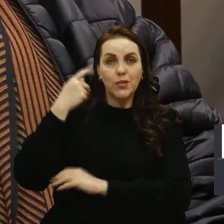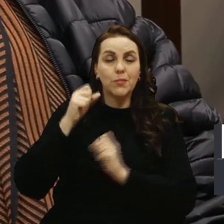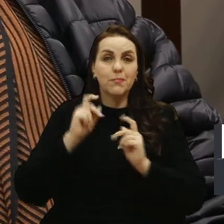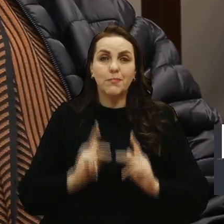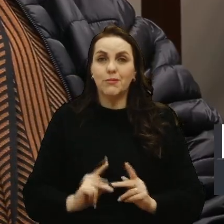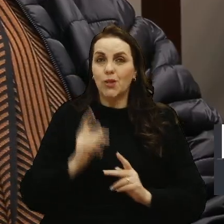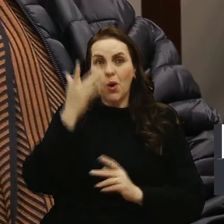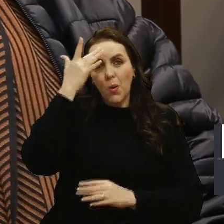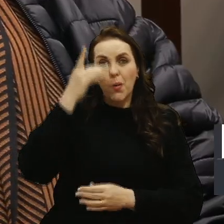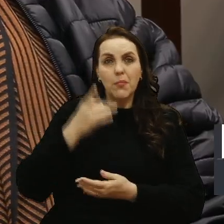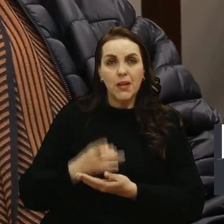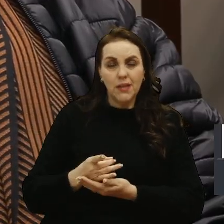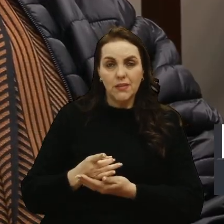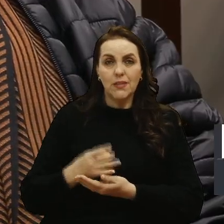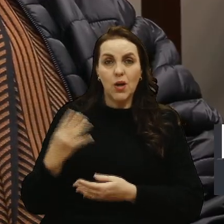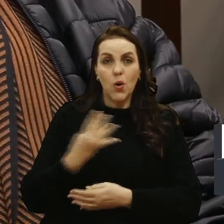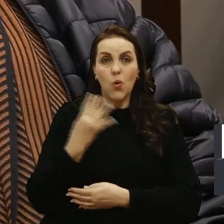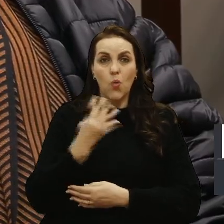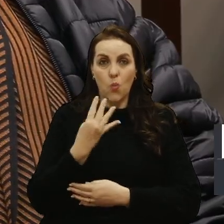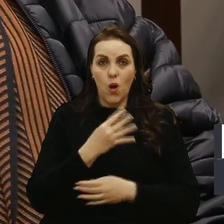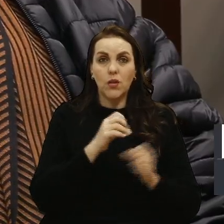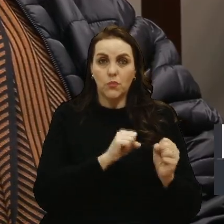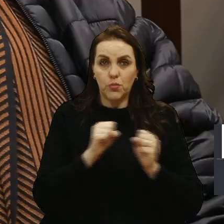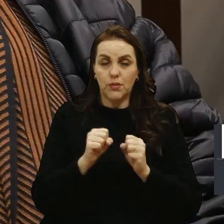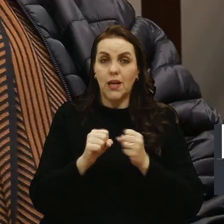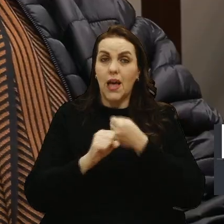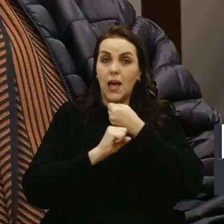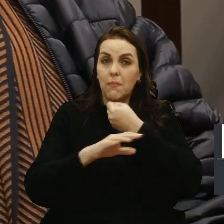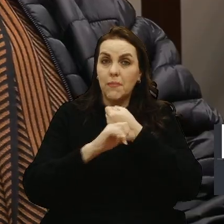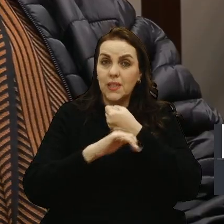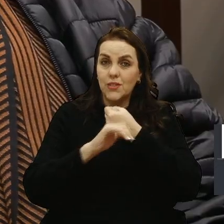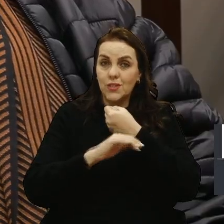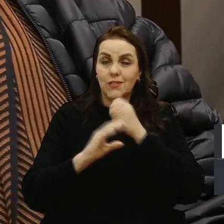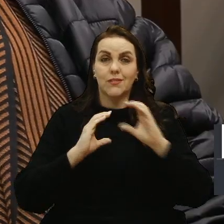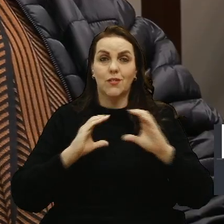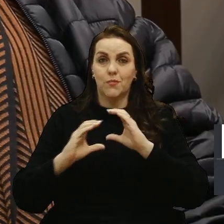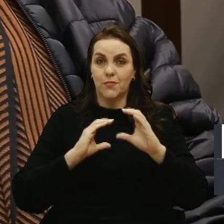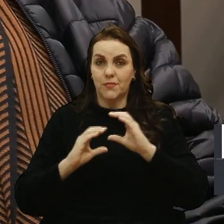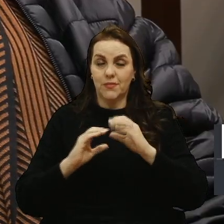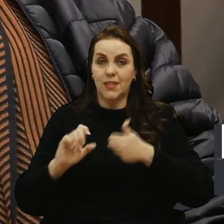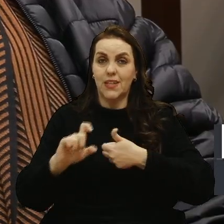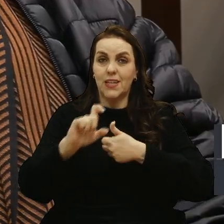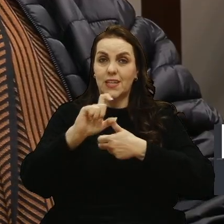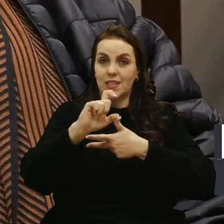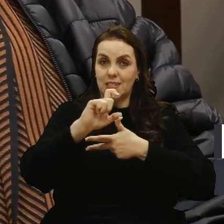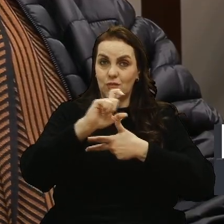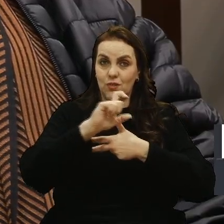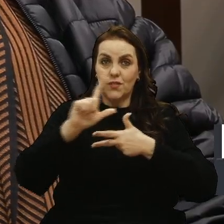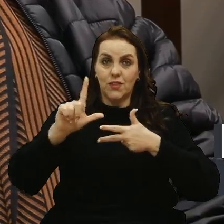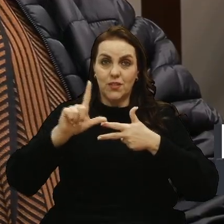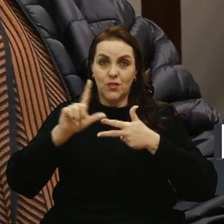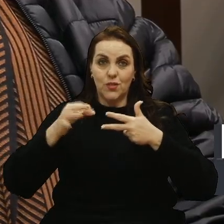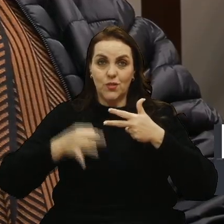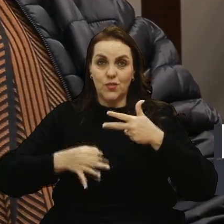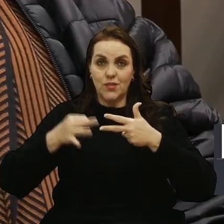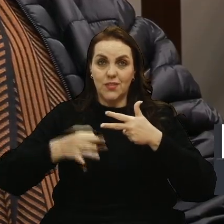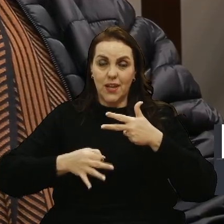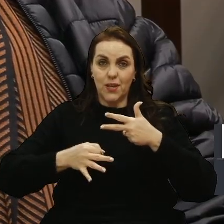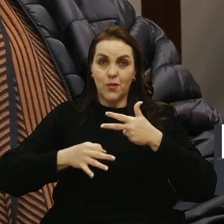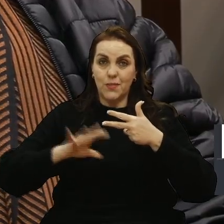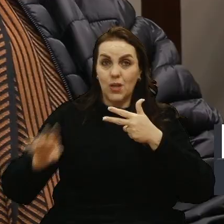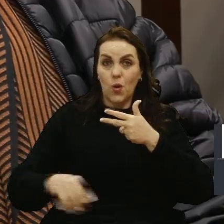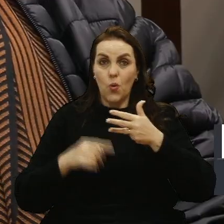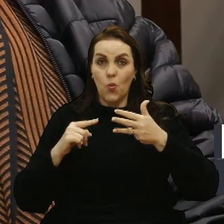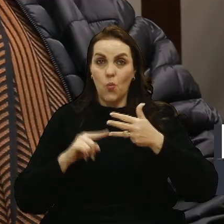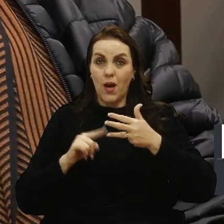que o quarto poder é a mídia. Eu costumo sempre falar, a comunicação, né? Então, executivo, legislativo e judiciário. Lá no primeiro semestre de direito a gente aprende isso, mas